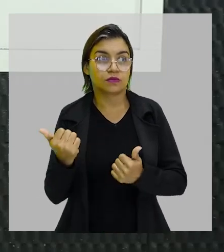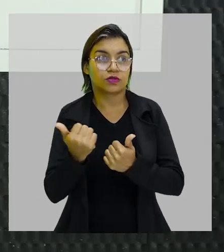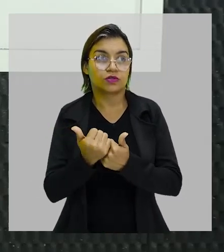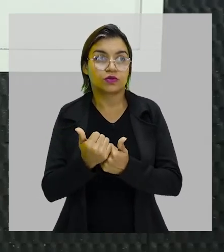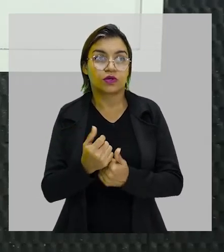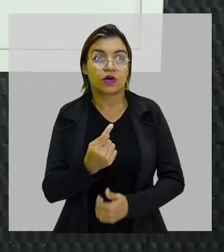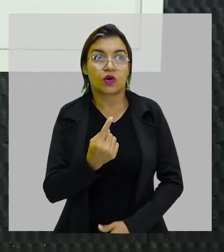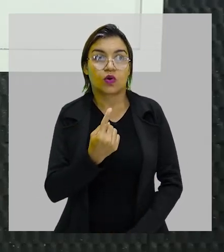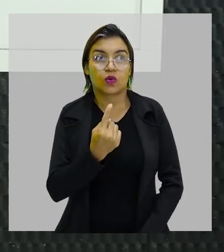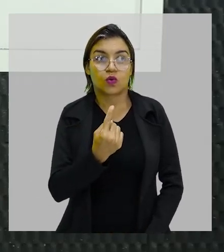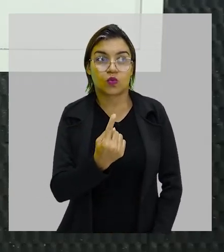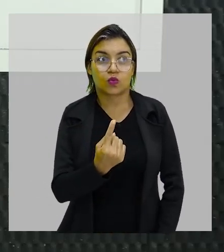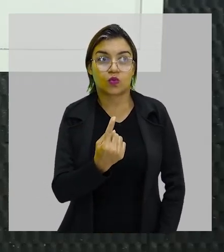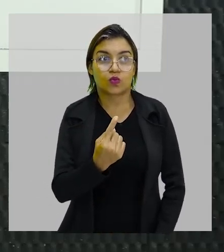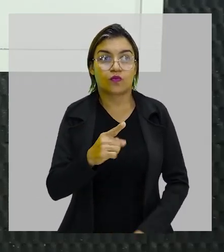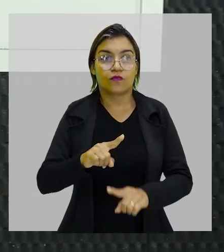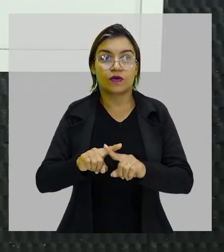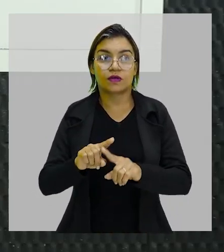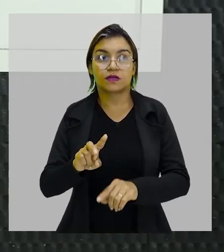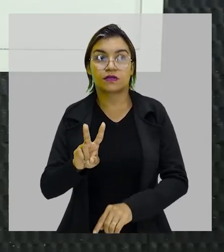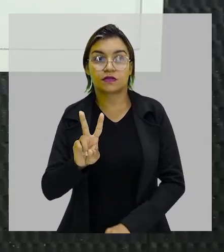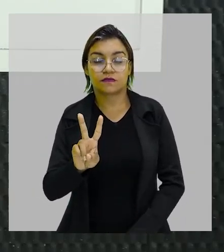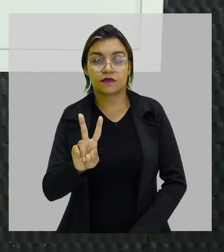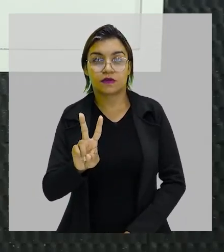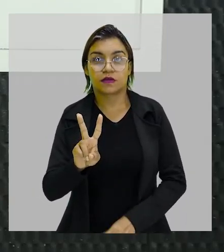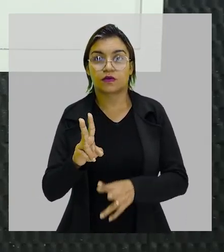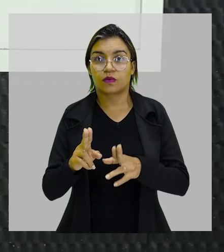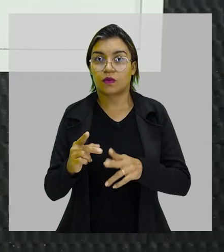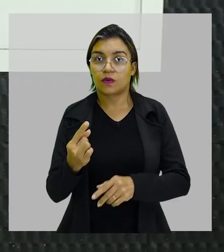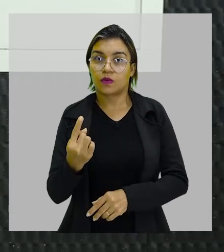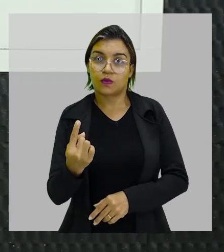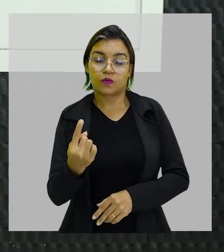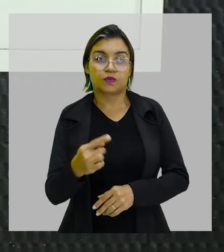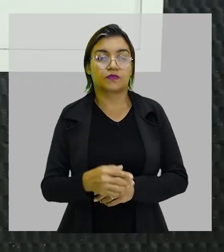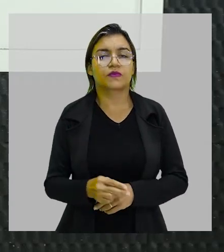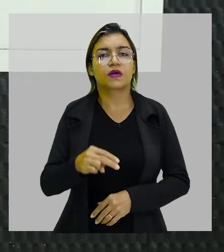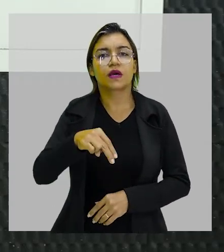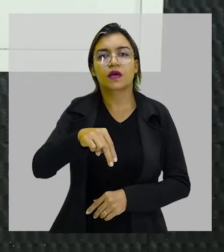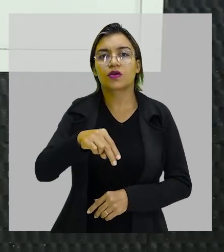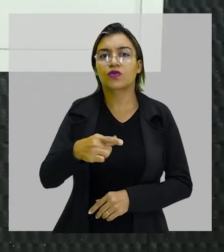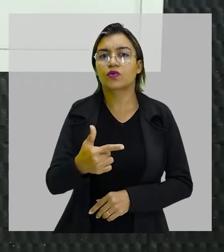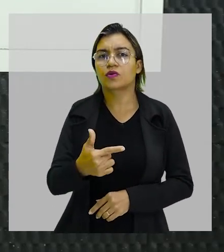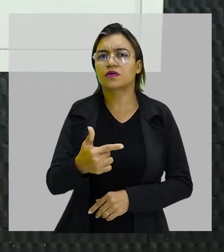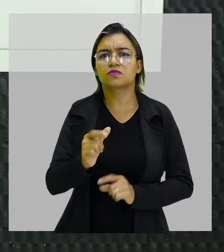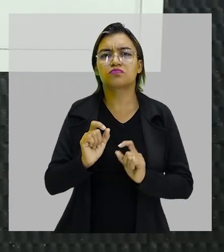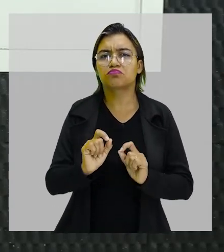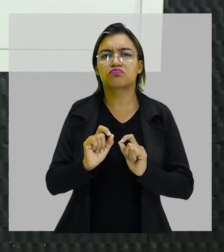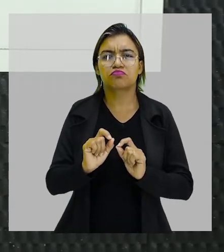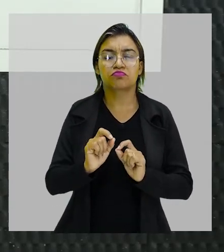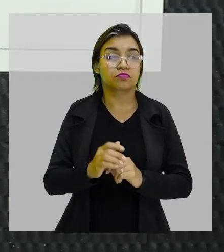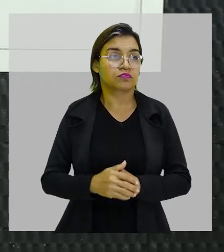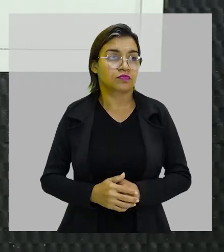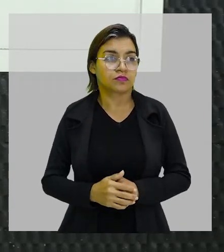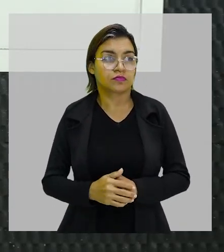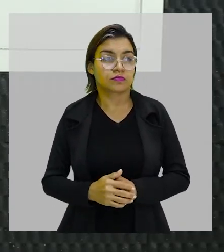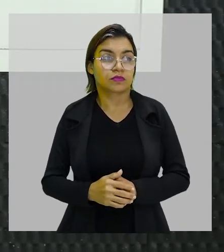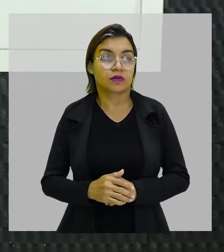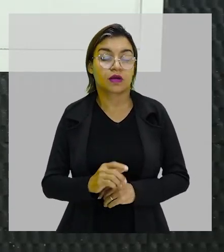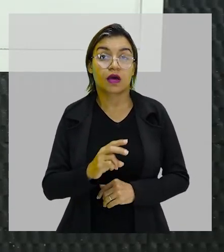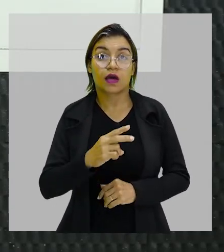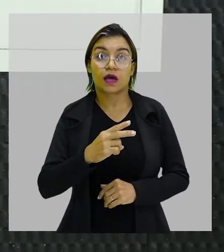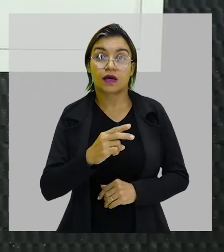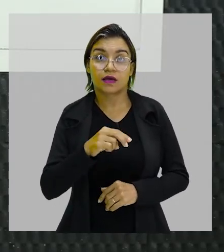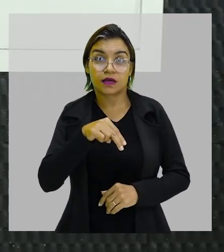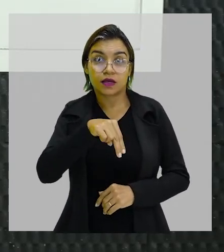vezes o volume é V. Aí, N2. Quem é N2? Certo? Como é o estado final,